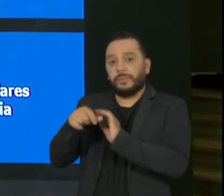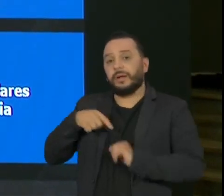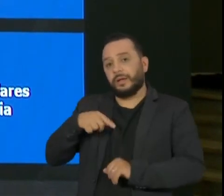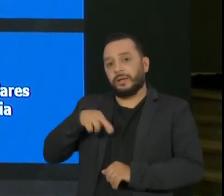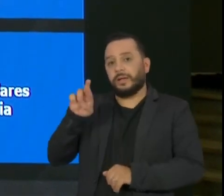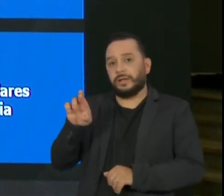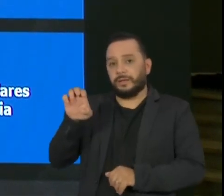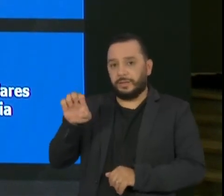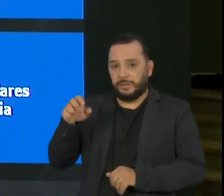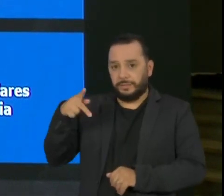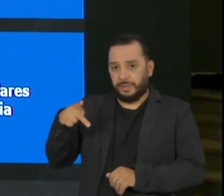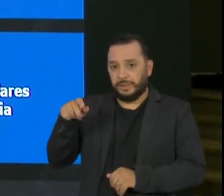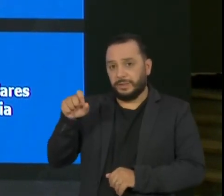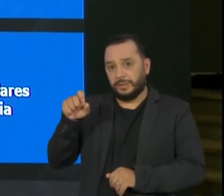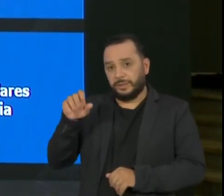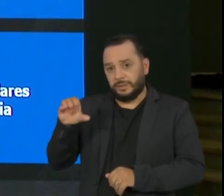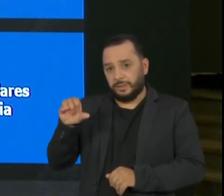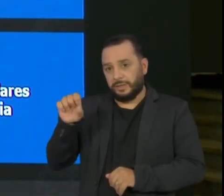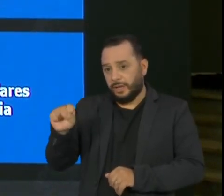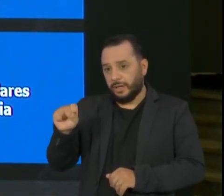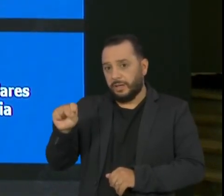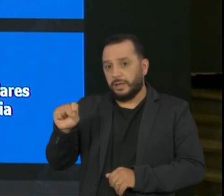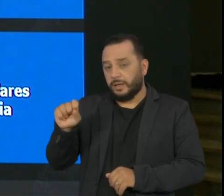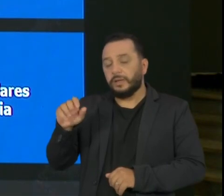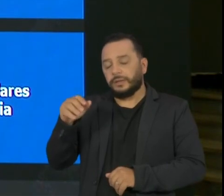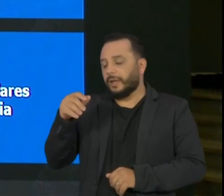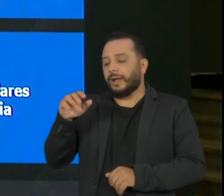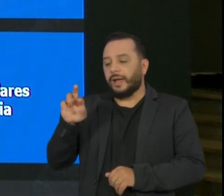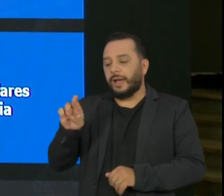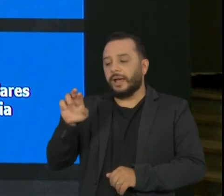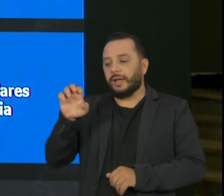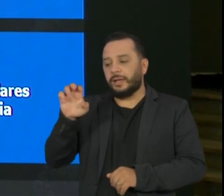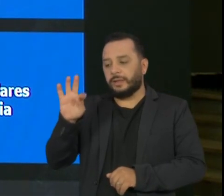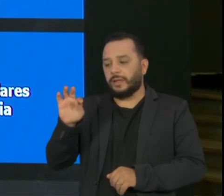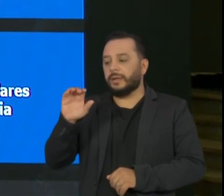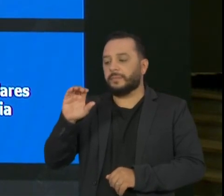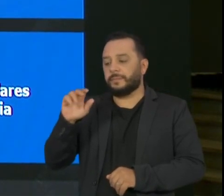tem objetivos distintos. O teste rápido, o